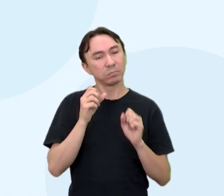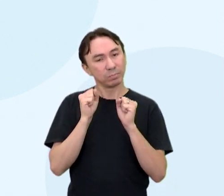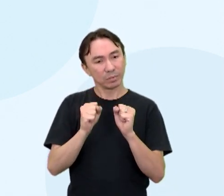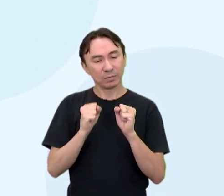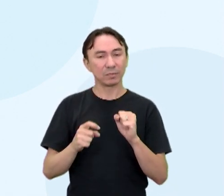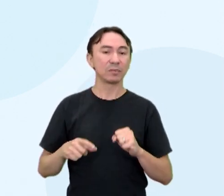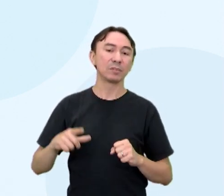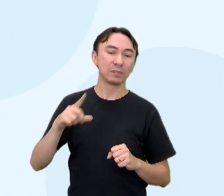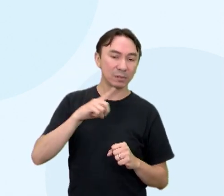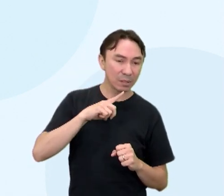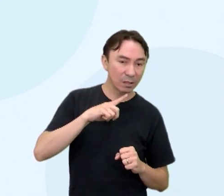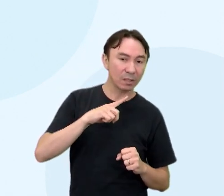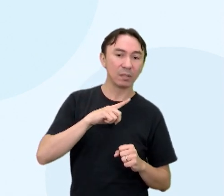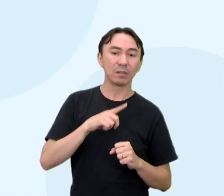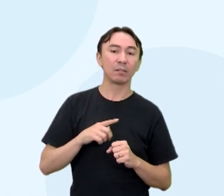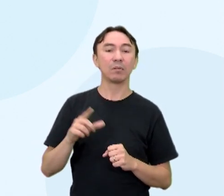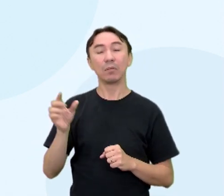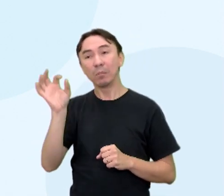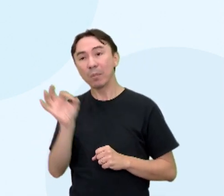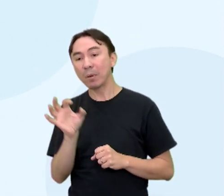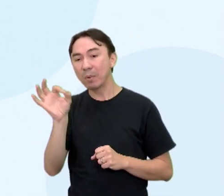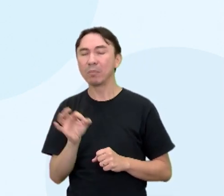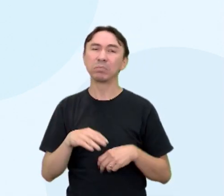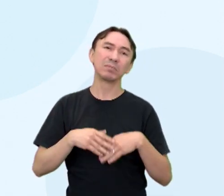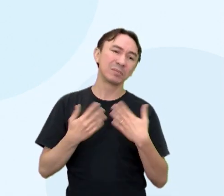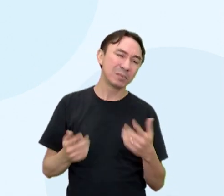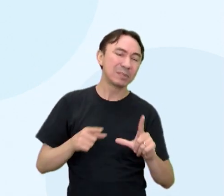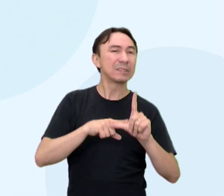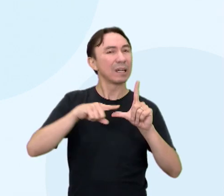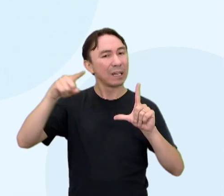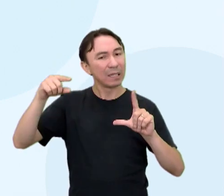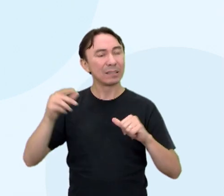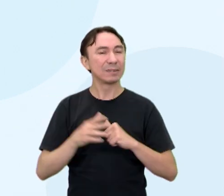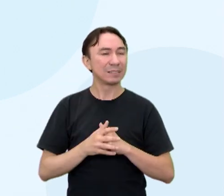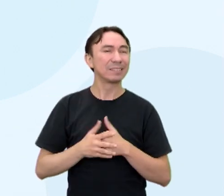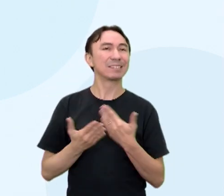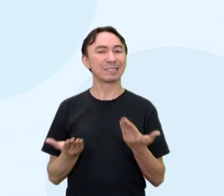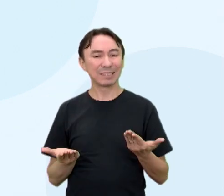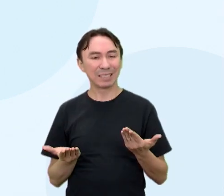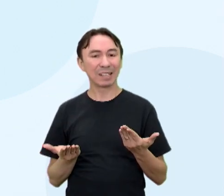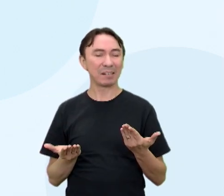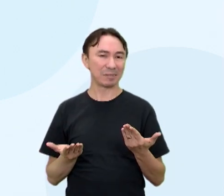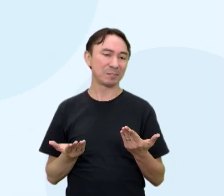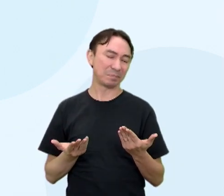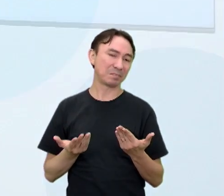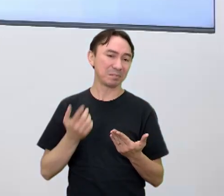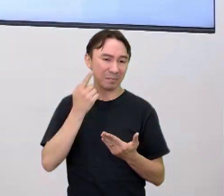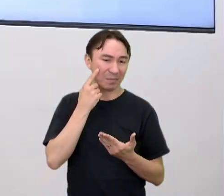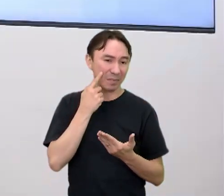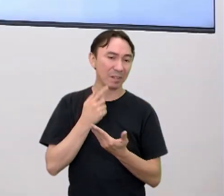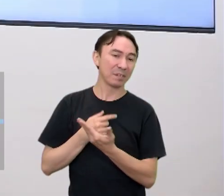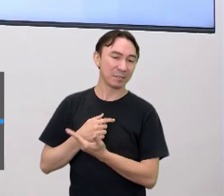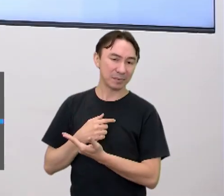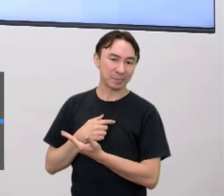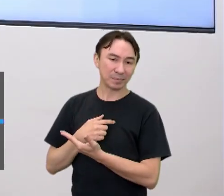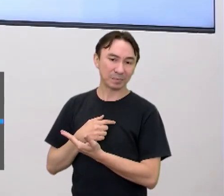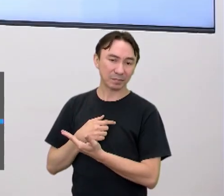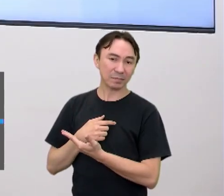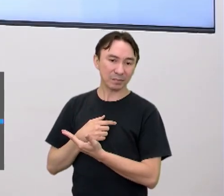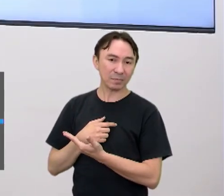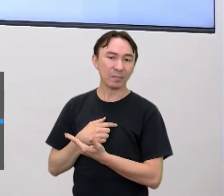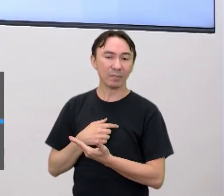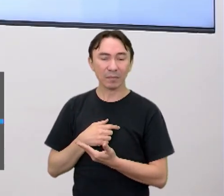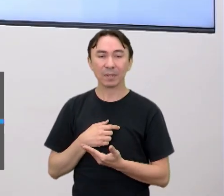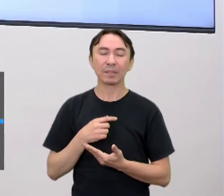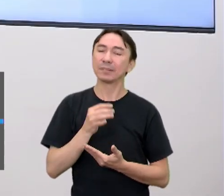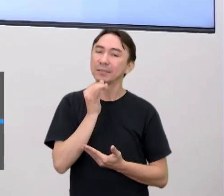ter o índice, vai ter o coeficiente ou uma taxa. A taxa, na realidade, é uma consequência do coeficiente, né? A taxa vai ser obtida quando você